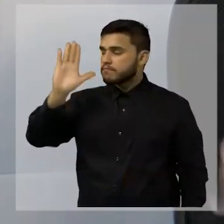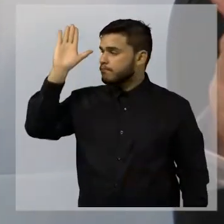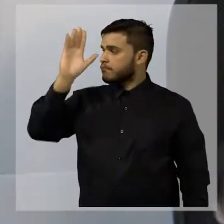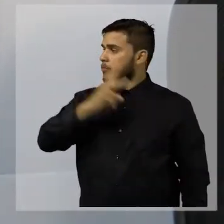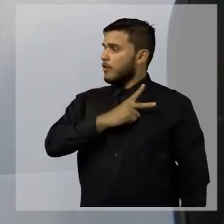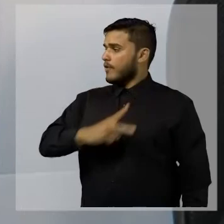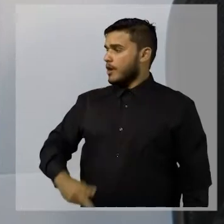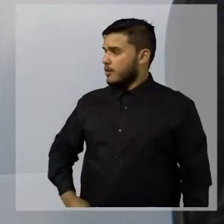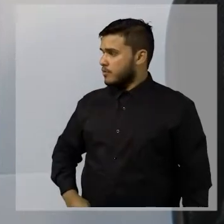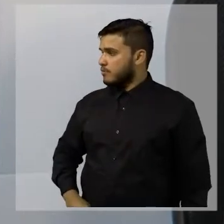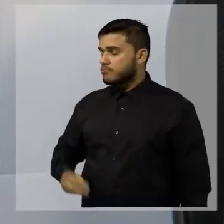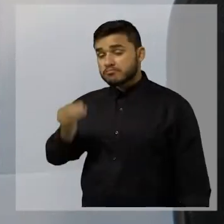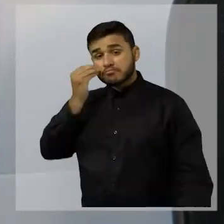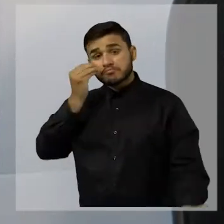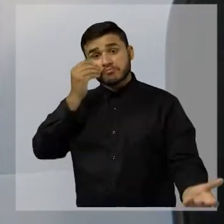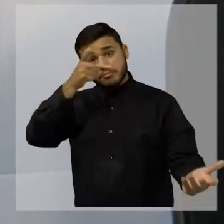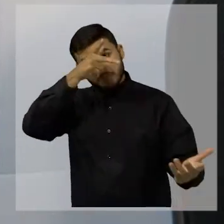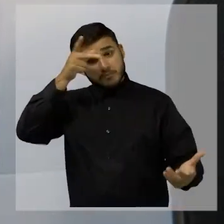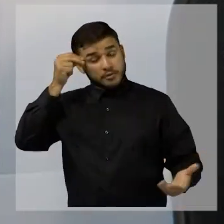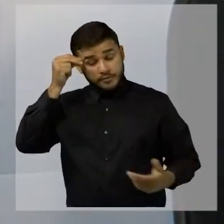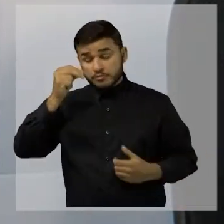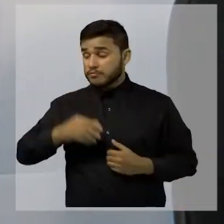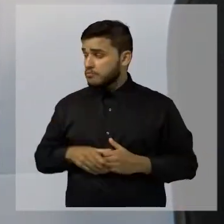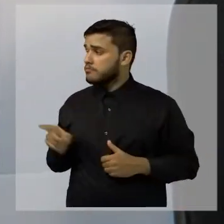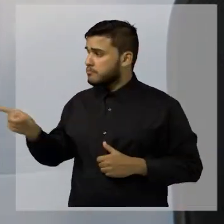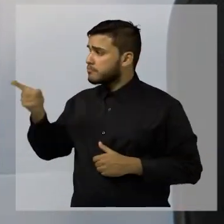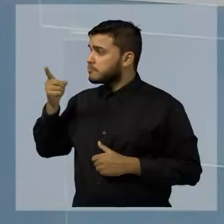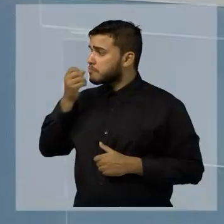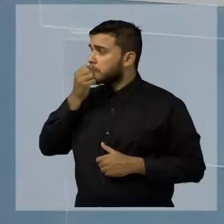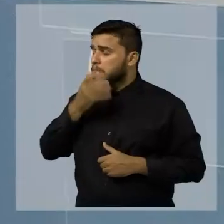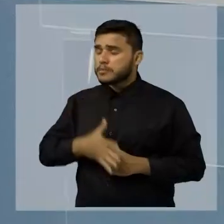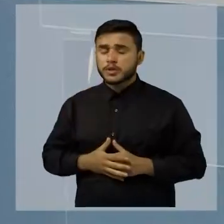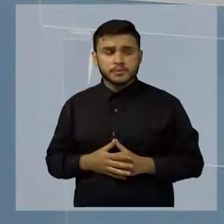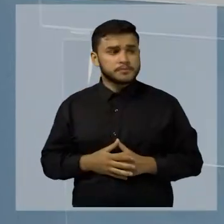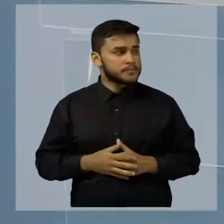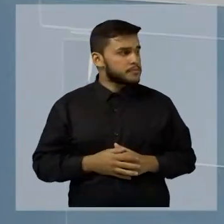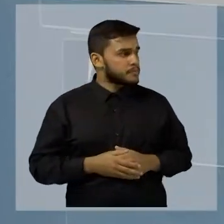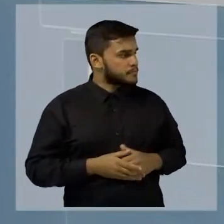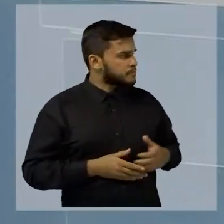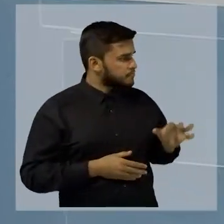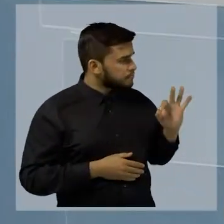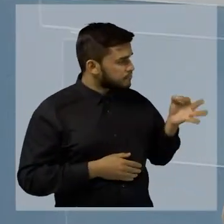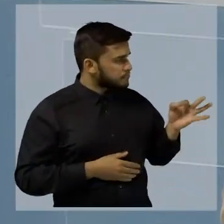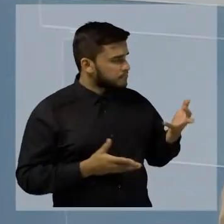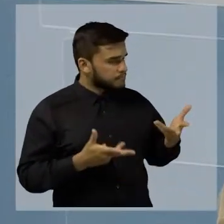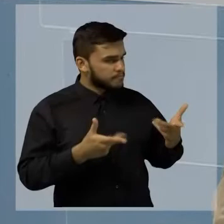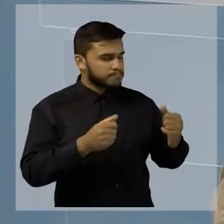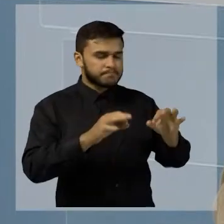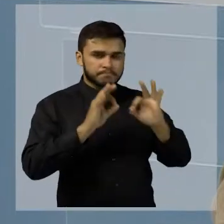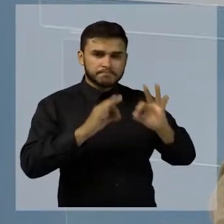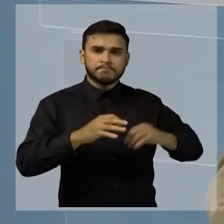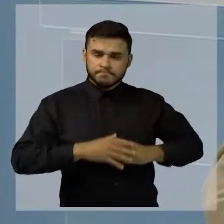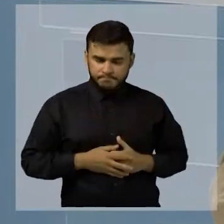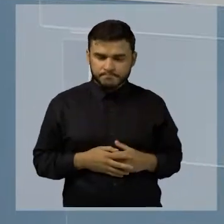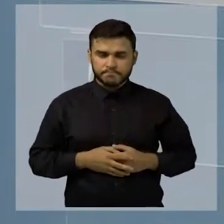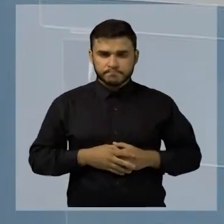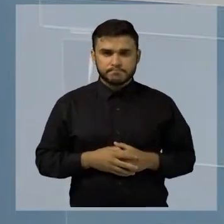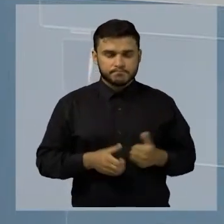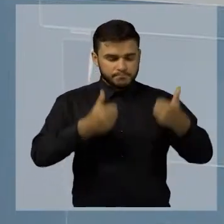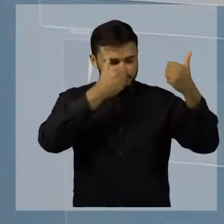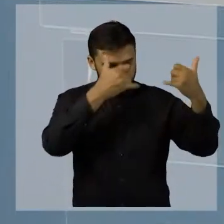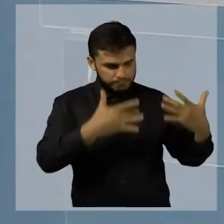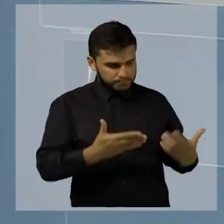prefeito. Muito boa essa sua colocação. Muito bem, com esta fala do consultor político Luiz Cláudio Ferreira Barbosa, nós